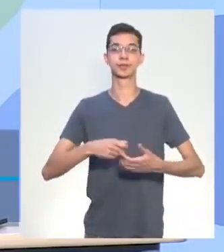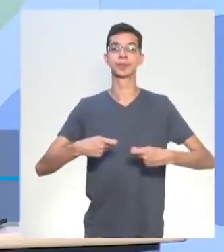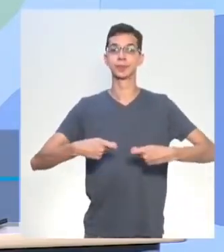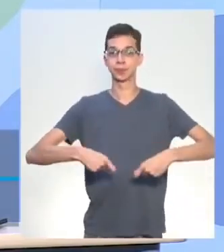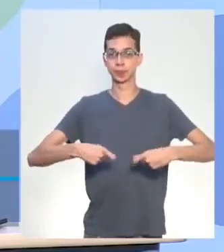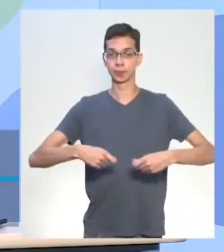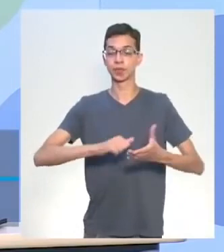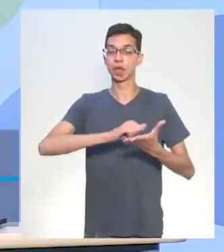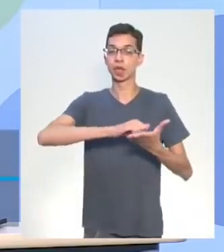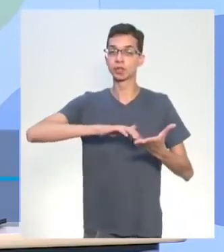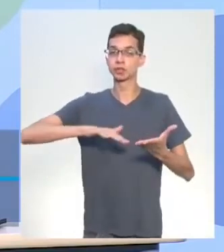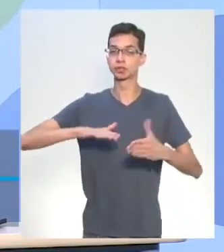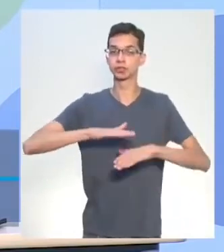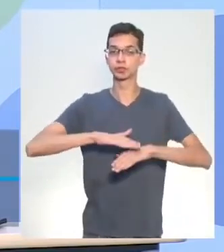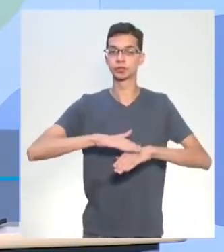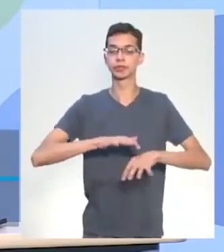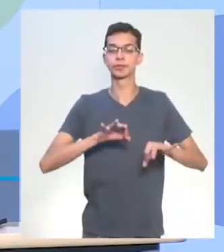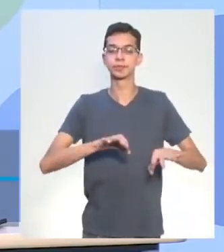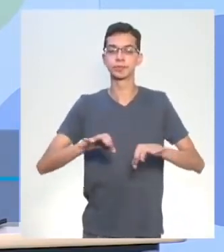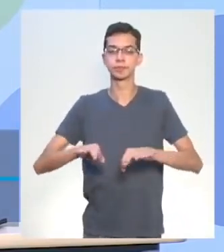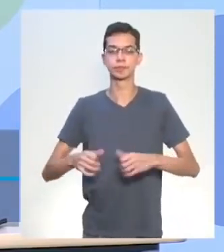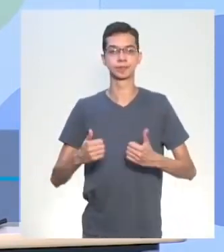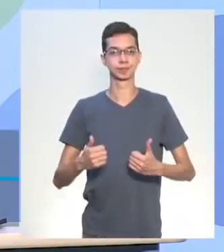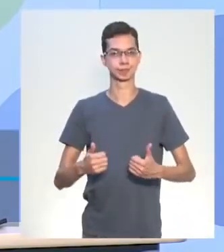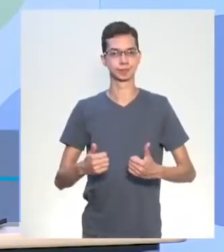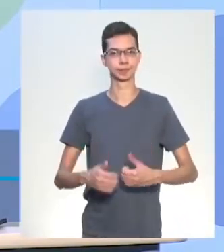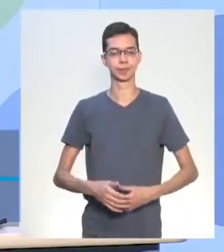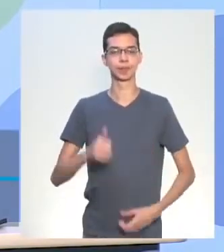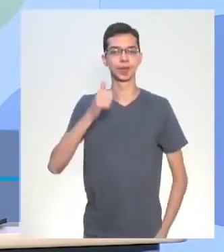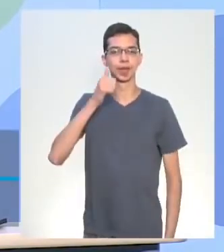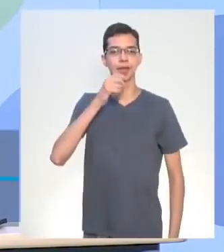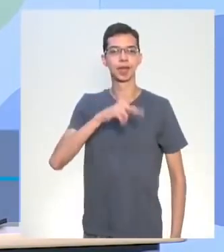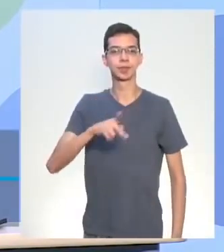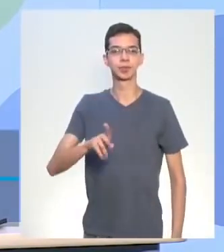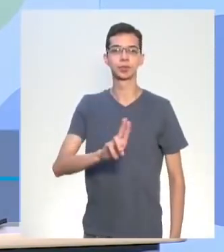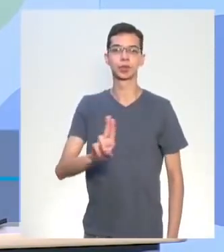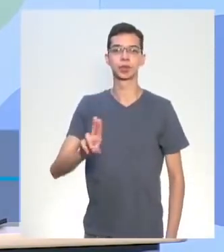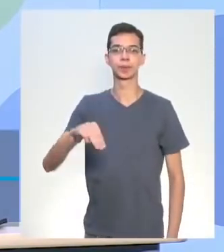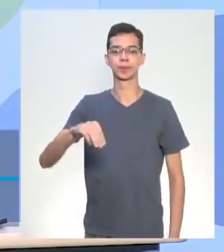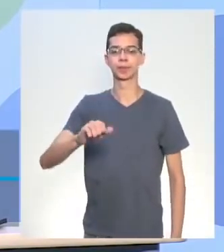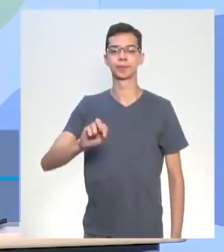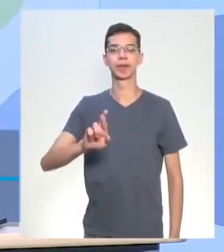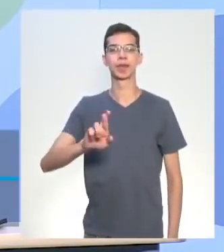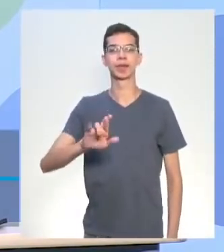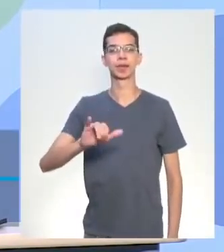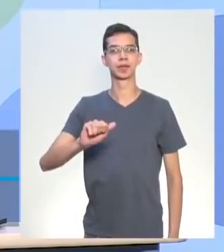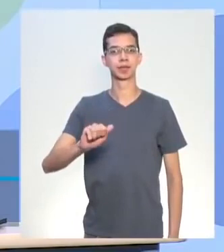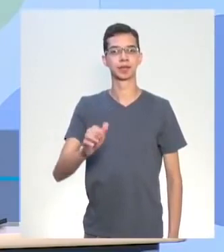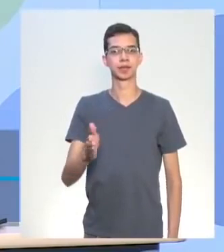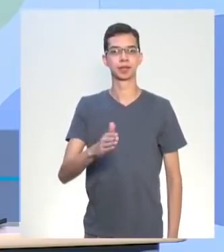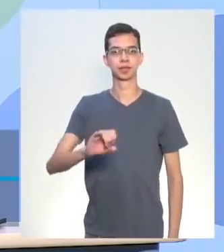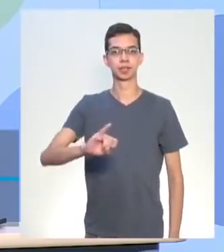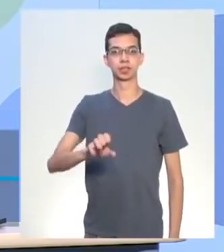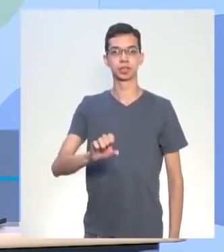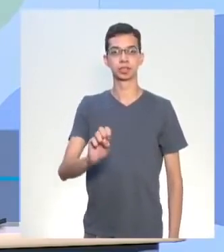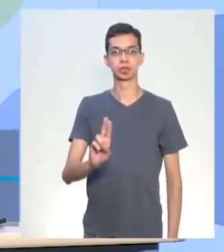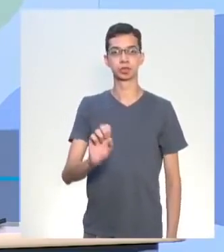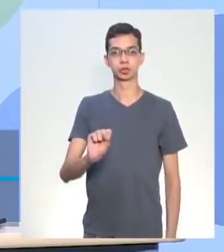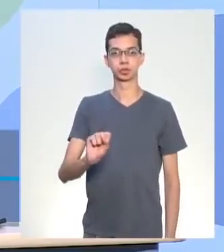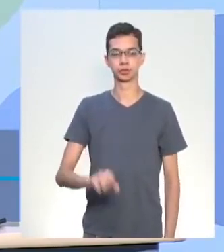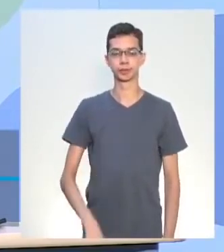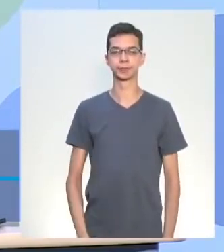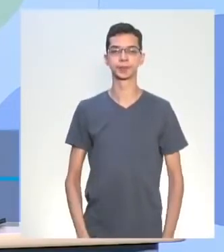essas atividades, tá ok? Tá? Com a gente aqui a professora Maria Jesus, tá? Perímetro 2A mais B